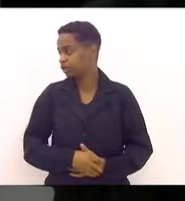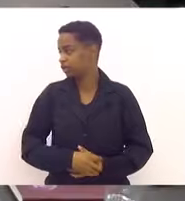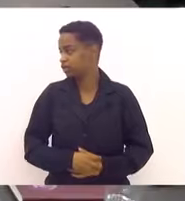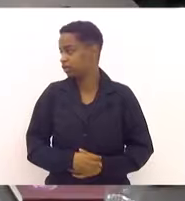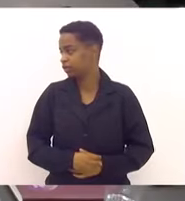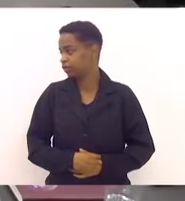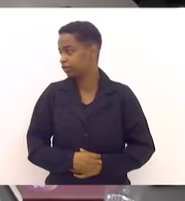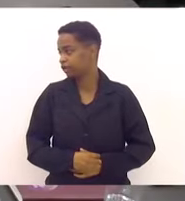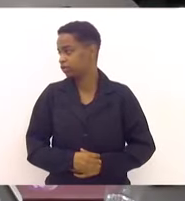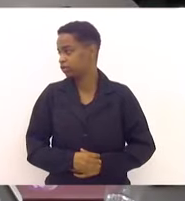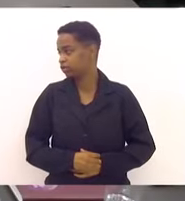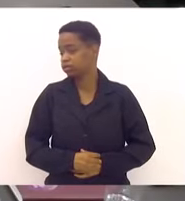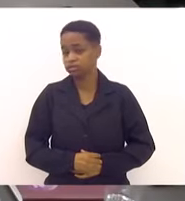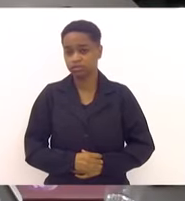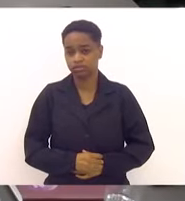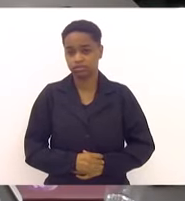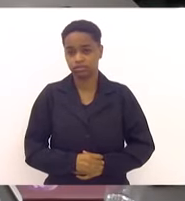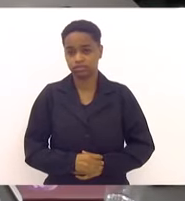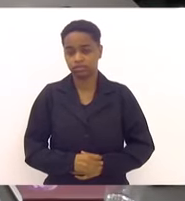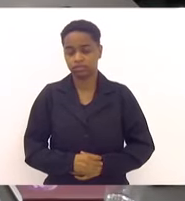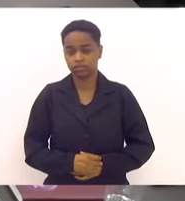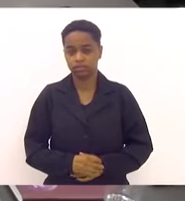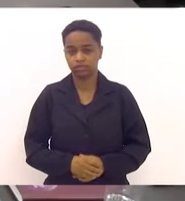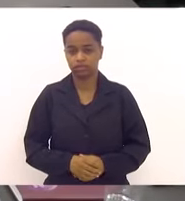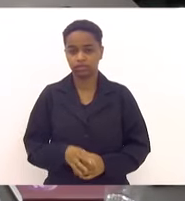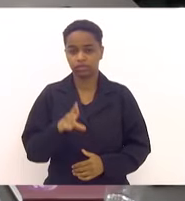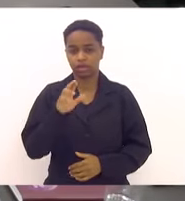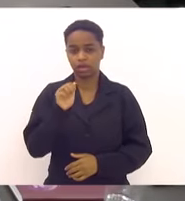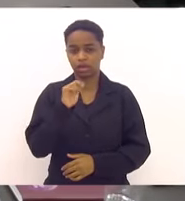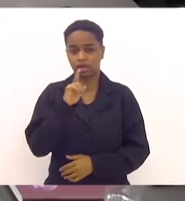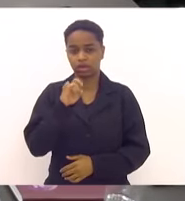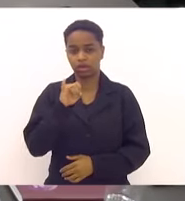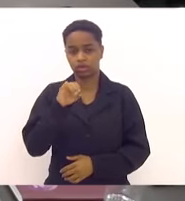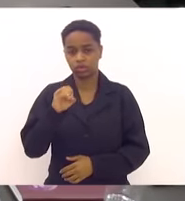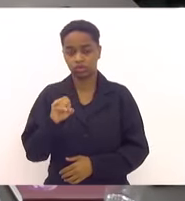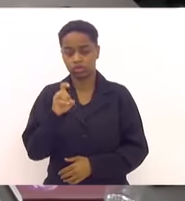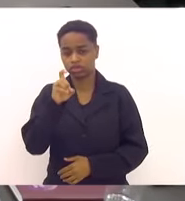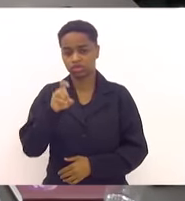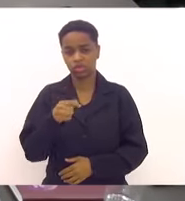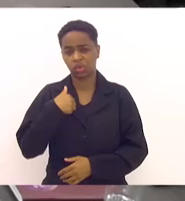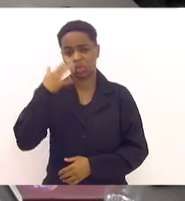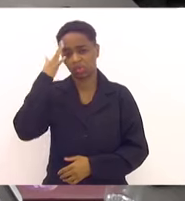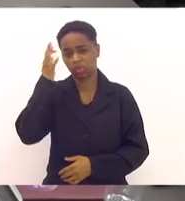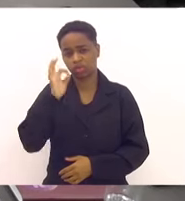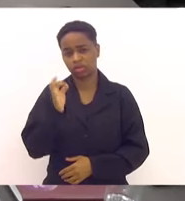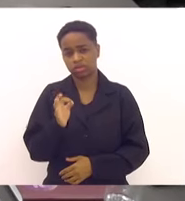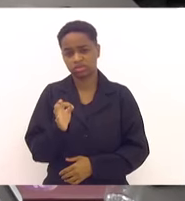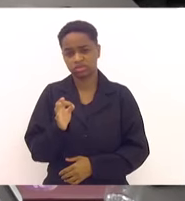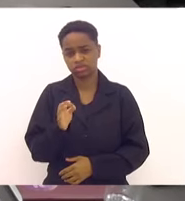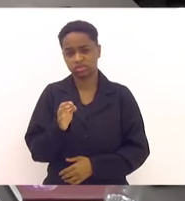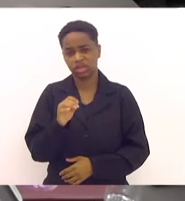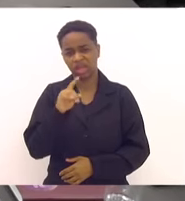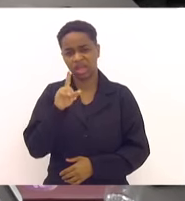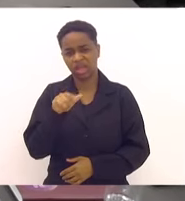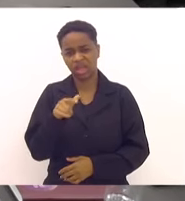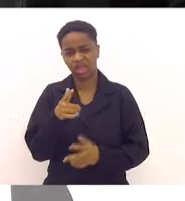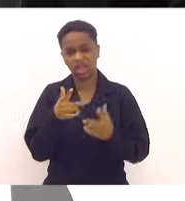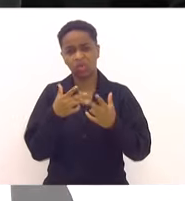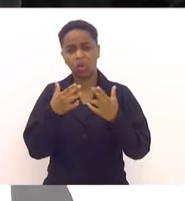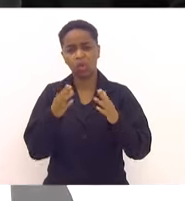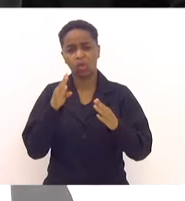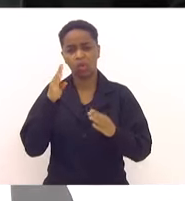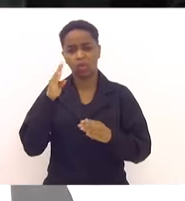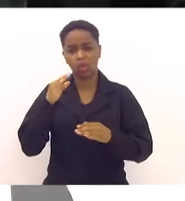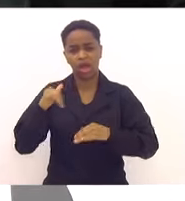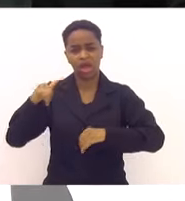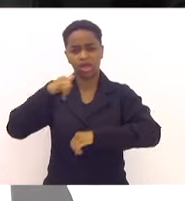É que é raio-x, até não entendi por que raio-x. É para detectar, é para as malas. É meta. É igual tem no aeroporto. É,